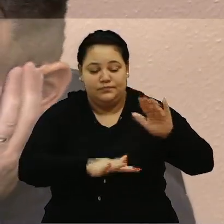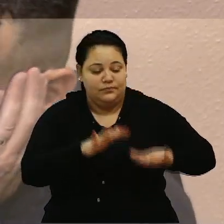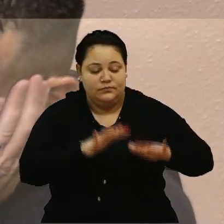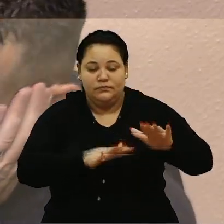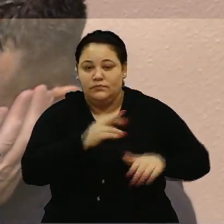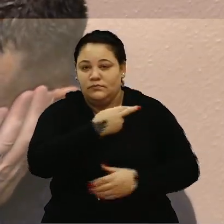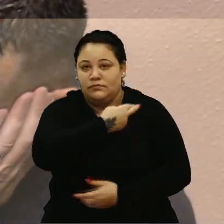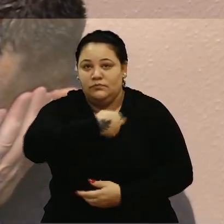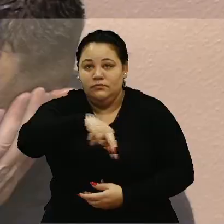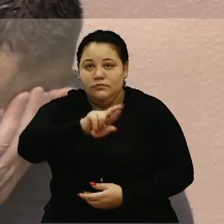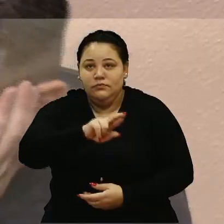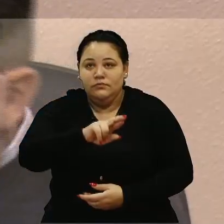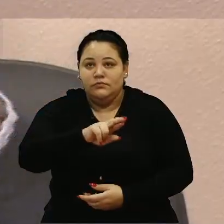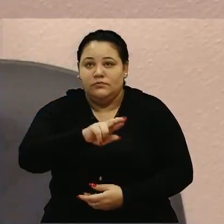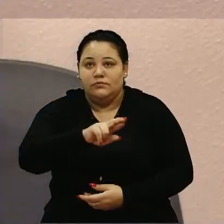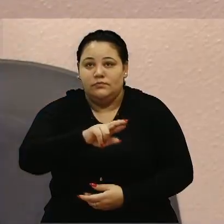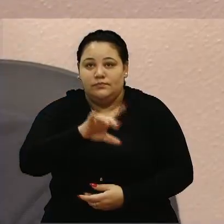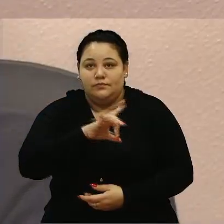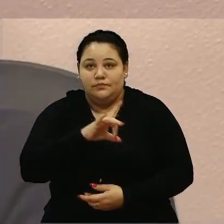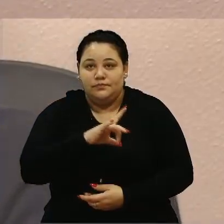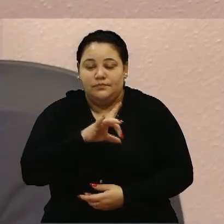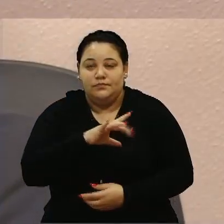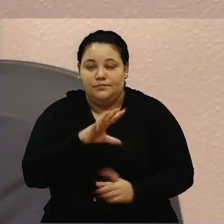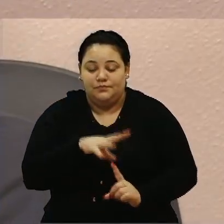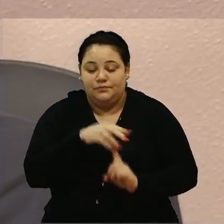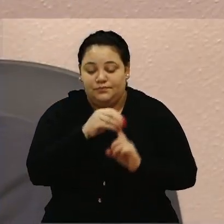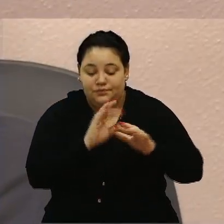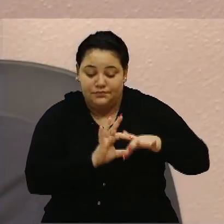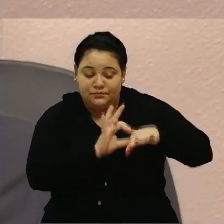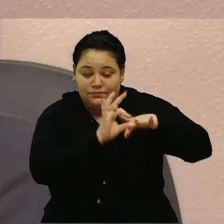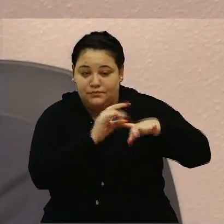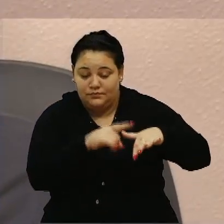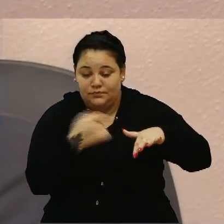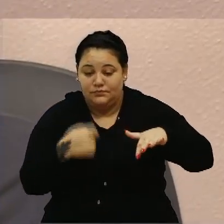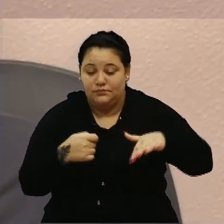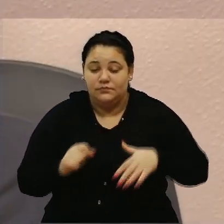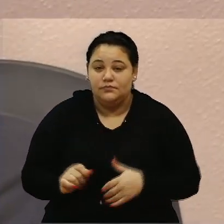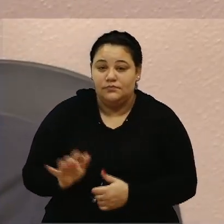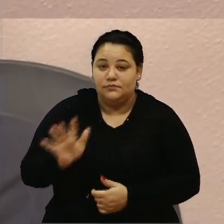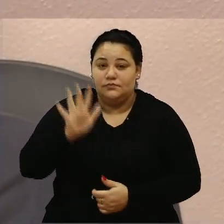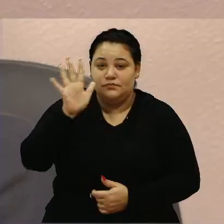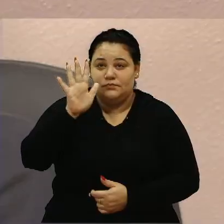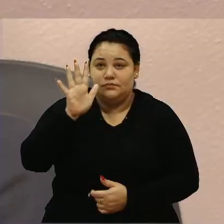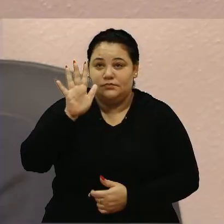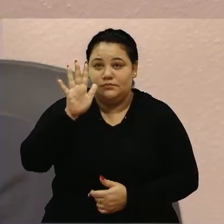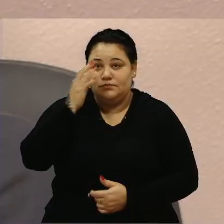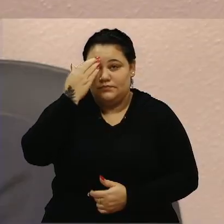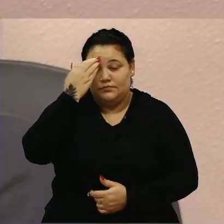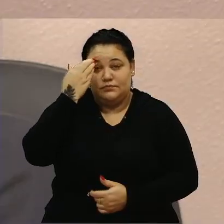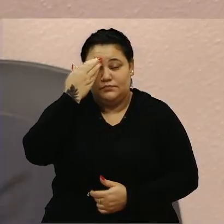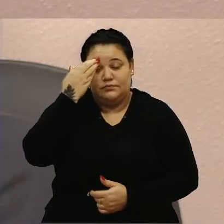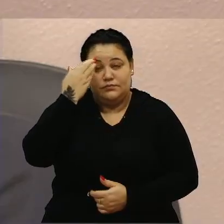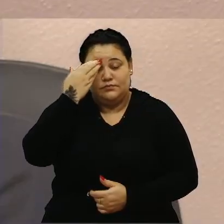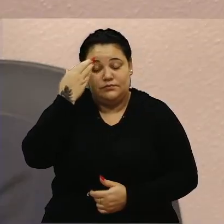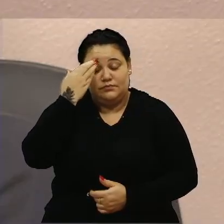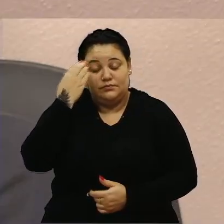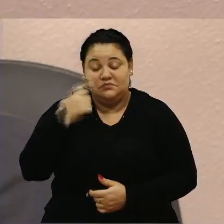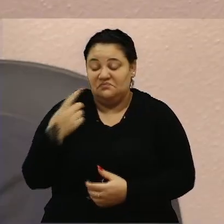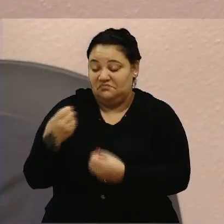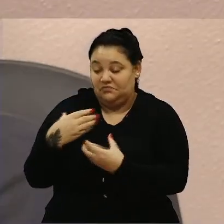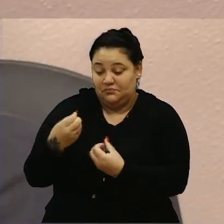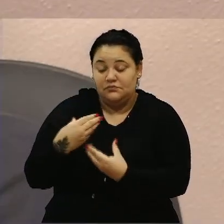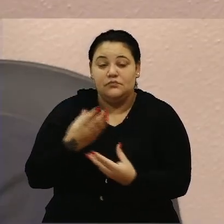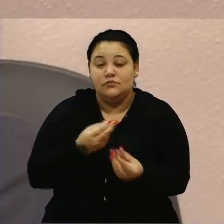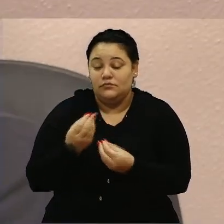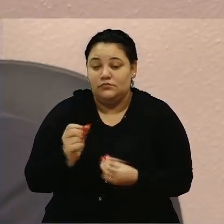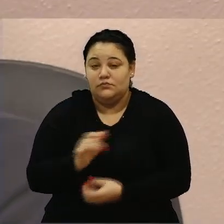que quando nós temos referências importantes como essa, nós precisamos valorizar. E ele nos ensinou muito, né, sobre os valores, como disse o vereador